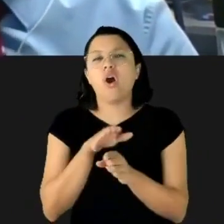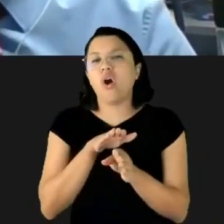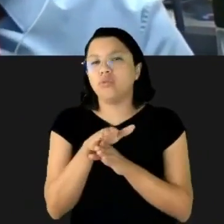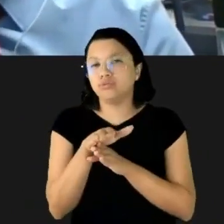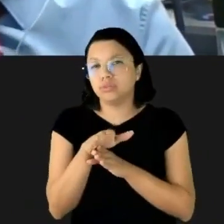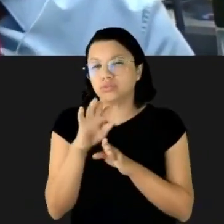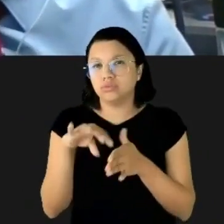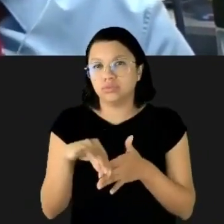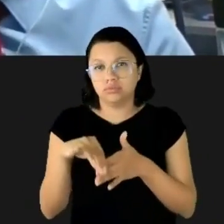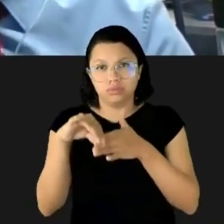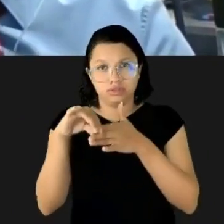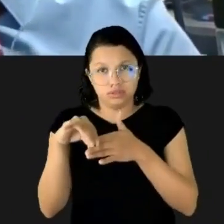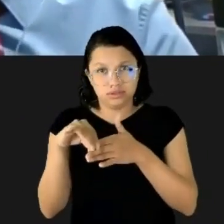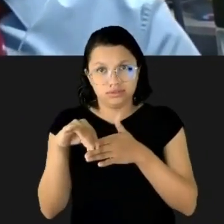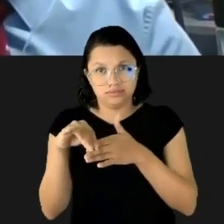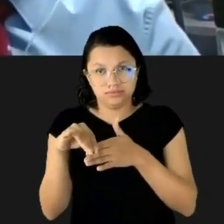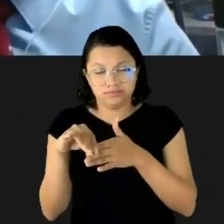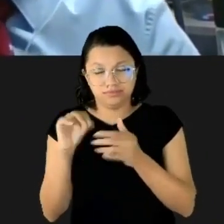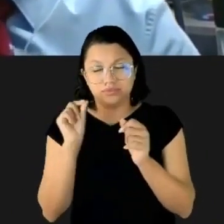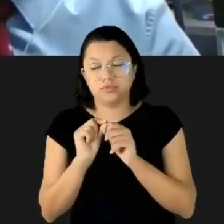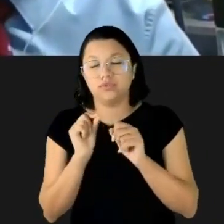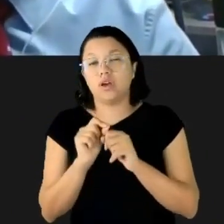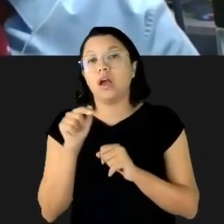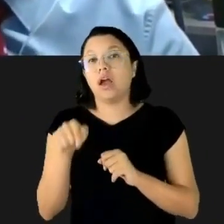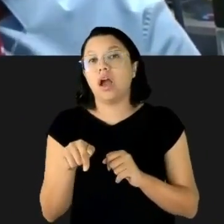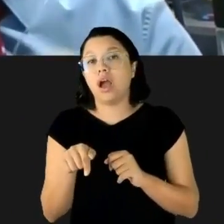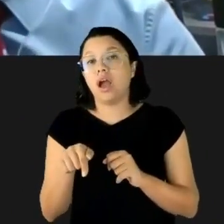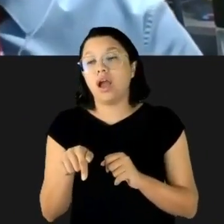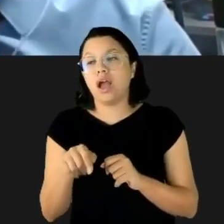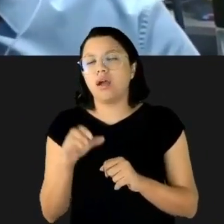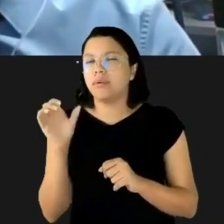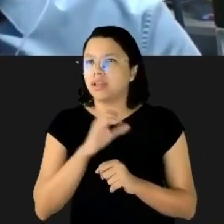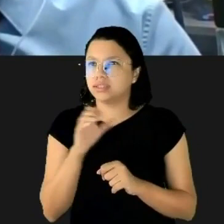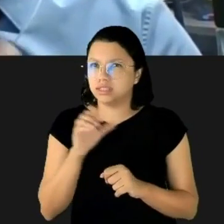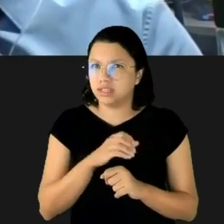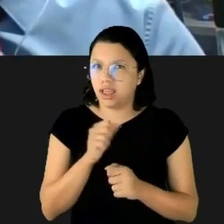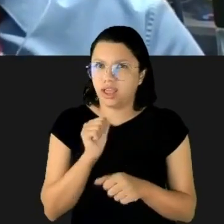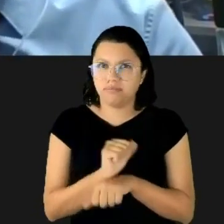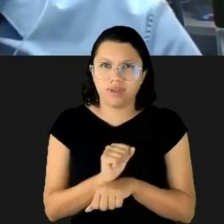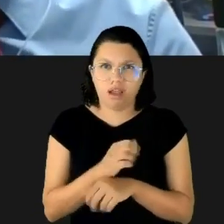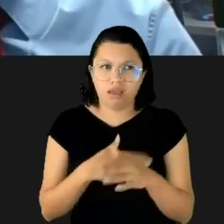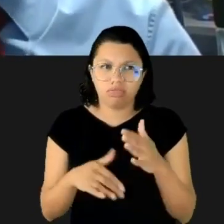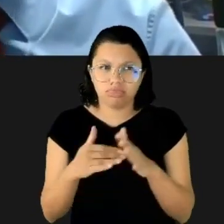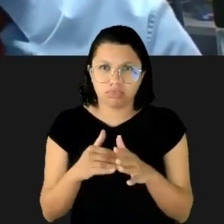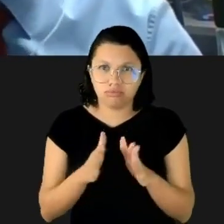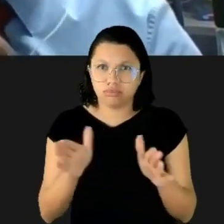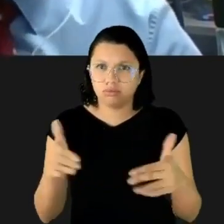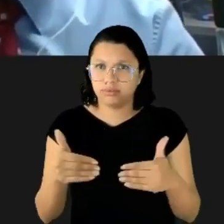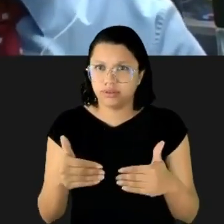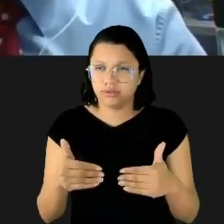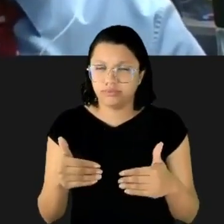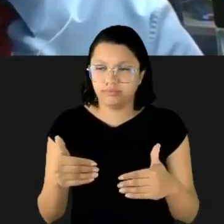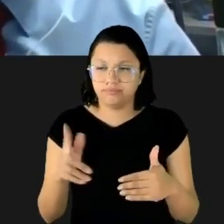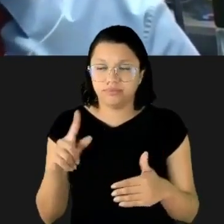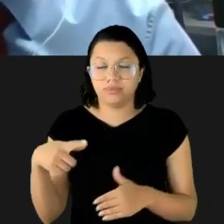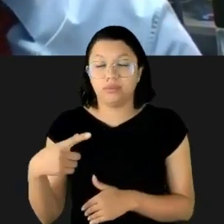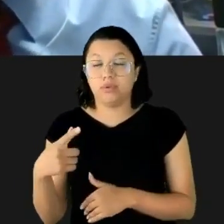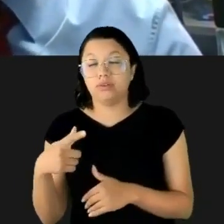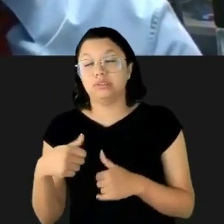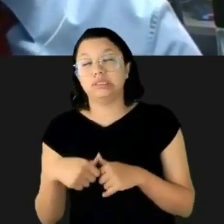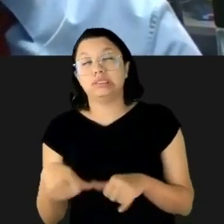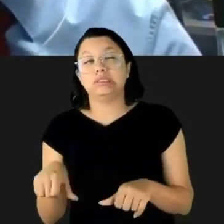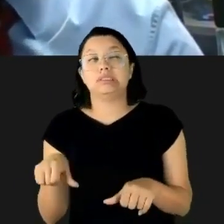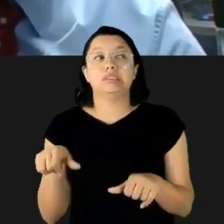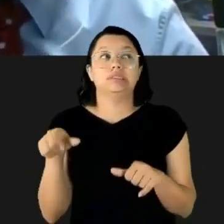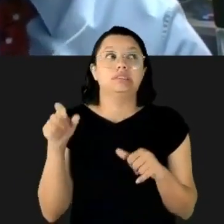que o líder e o gestor faz para isso é para acelerar e parar tudo no gabinete e depois ficar